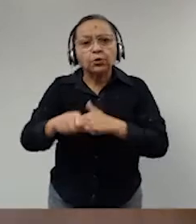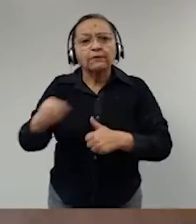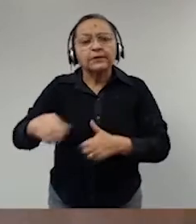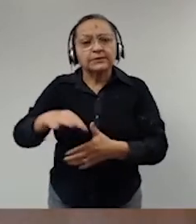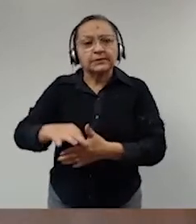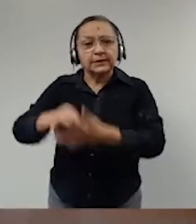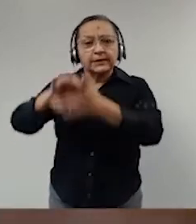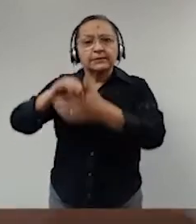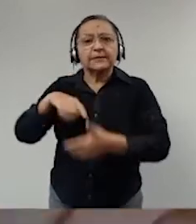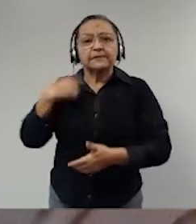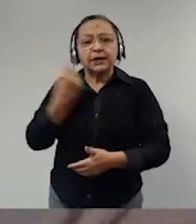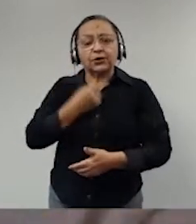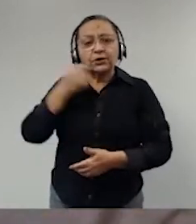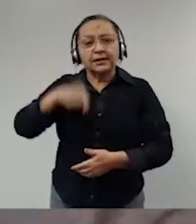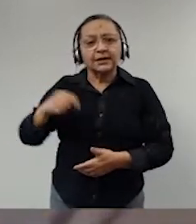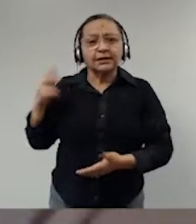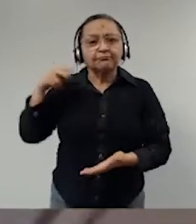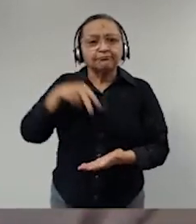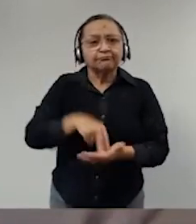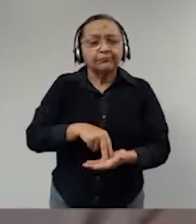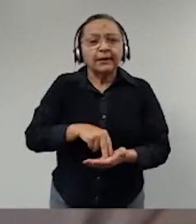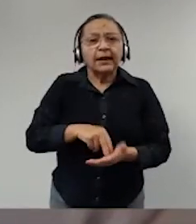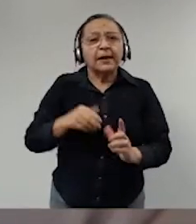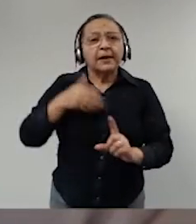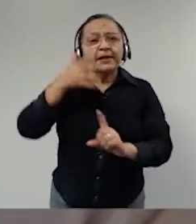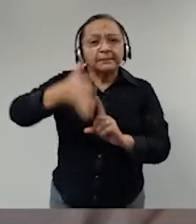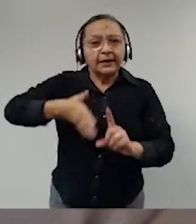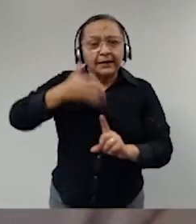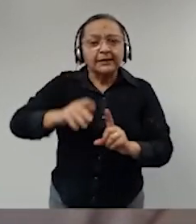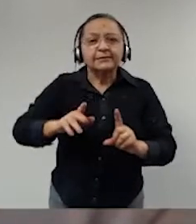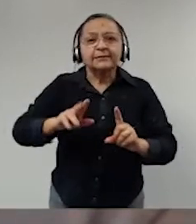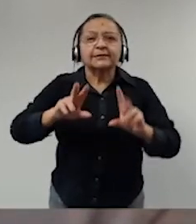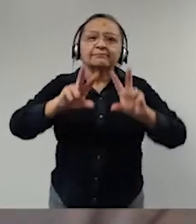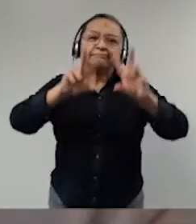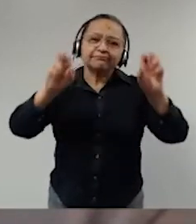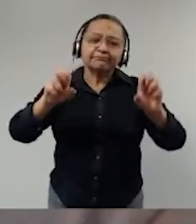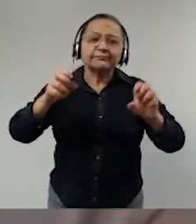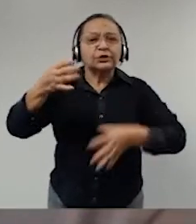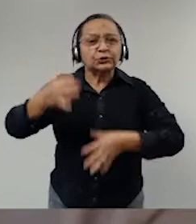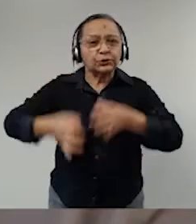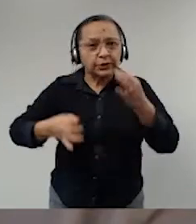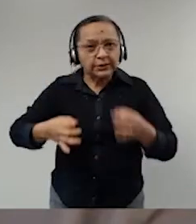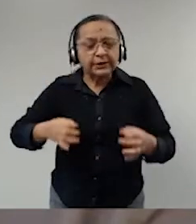num painel sobre a questão jurídica é importante, porque, muitas vezes, nesses territórios,